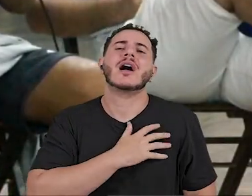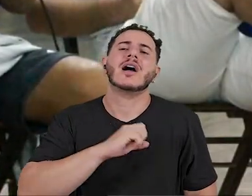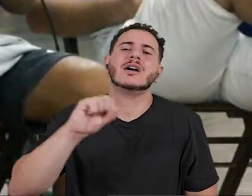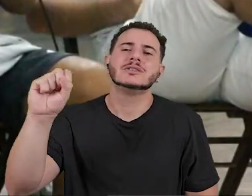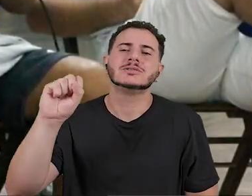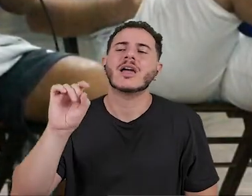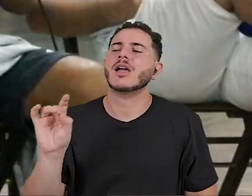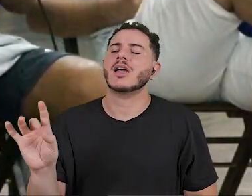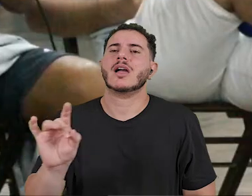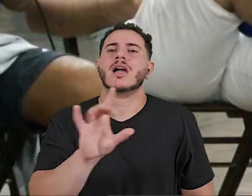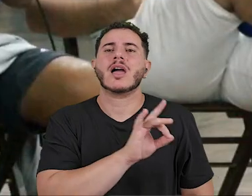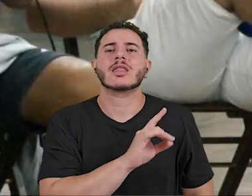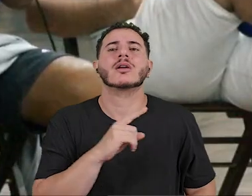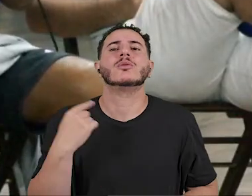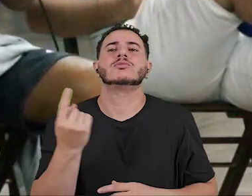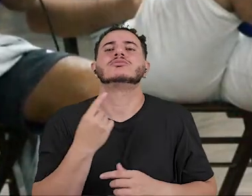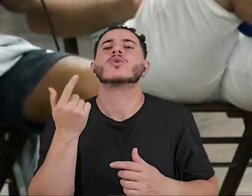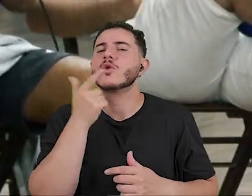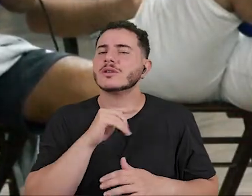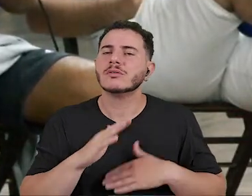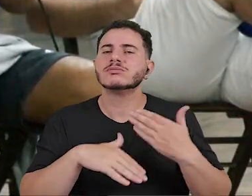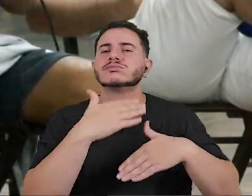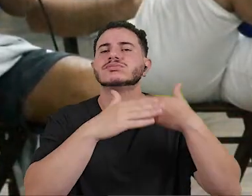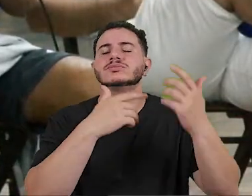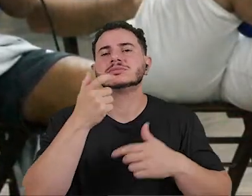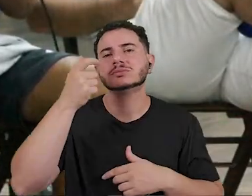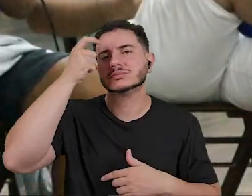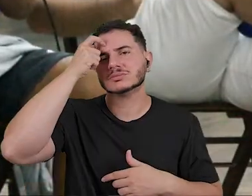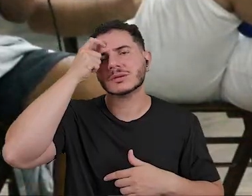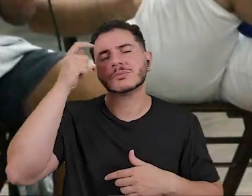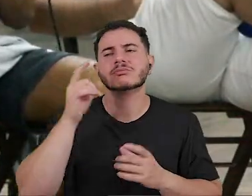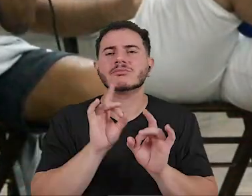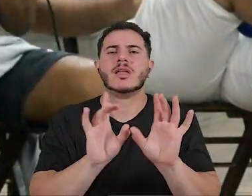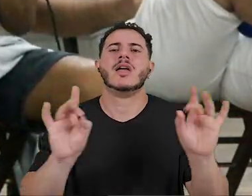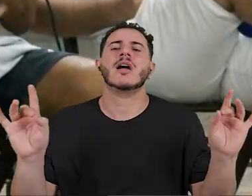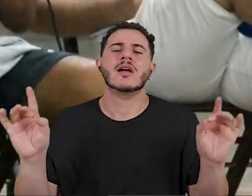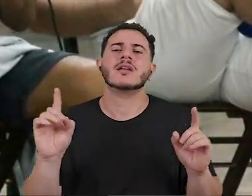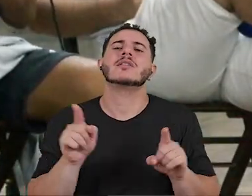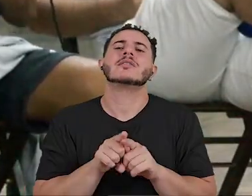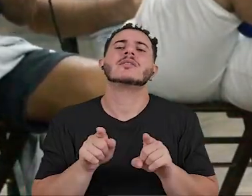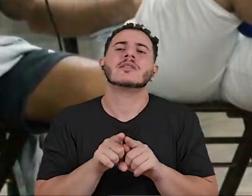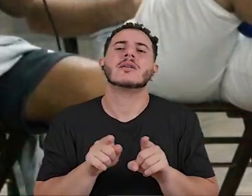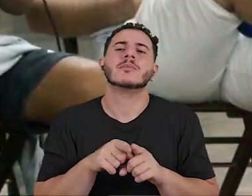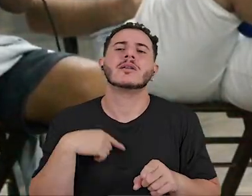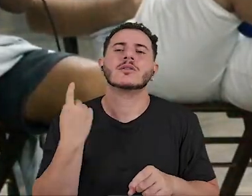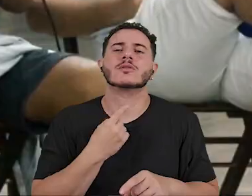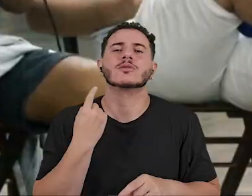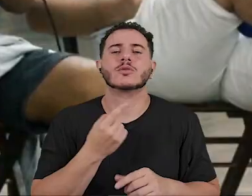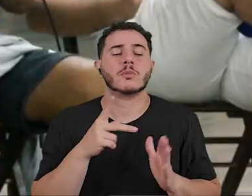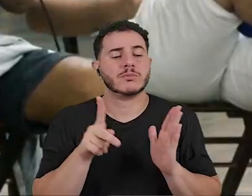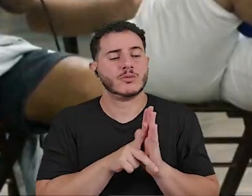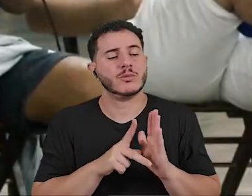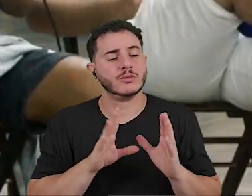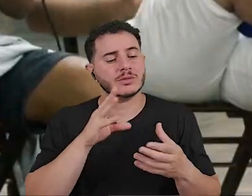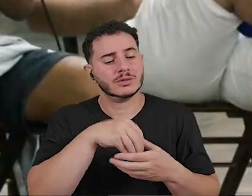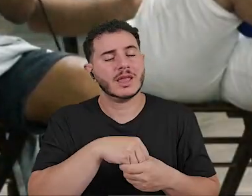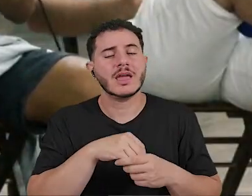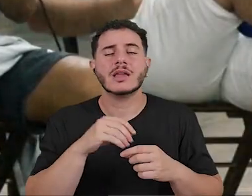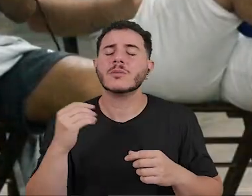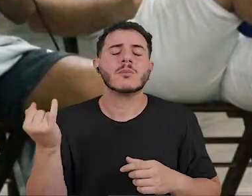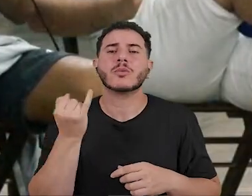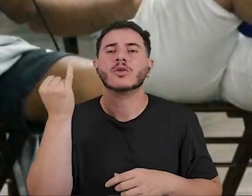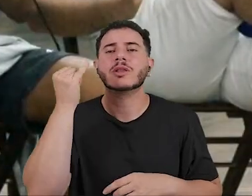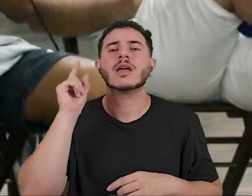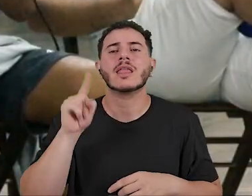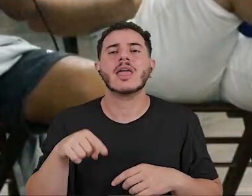o que você for fazer, principalmente no orixá e dentro do maracatu, é o respeito. Respeitou, é retribuído pelo